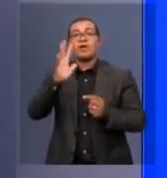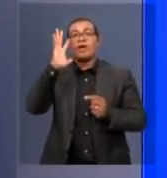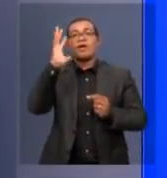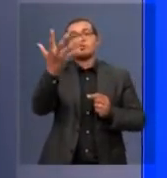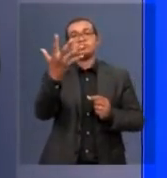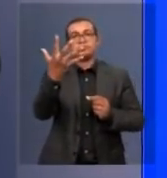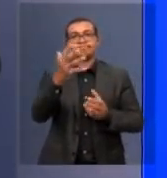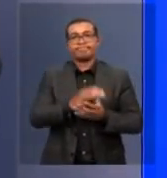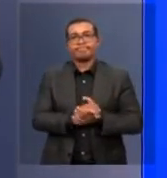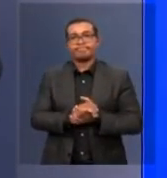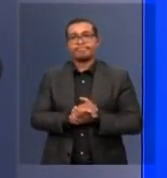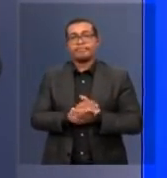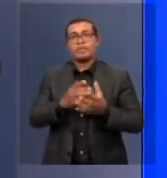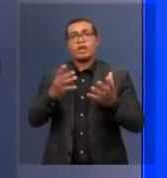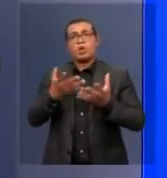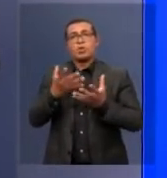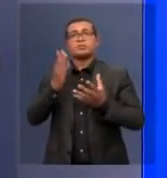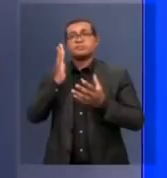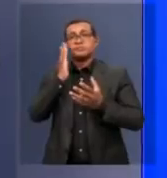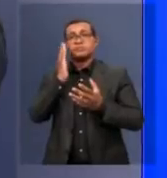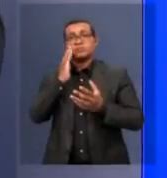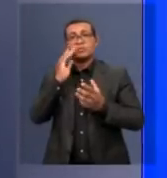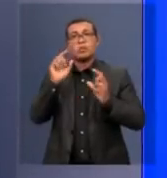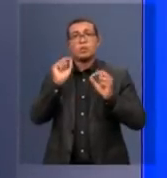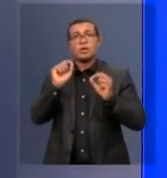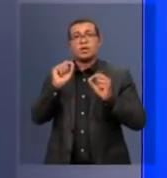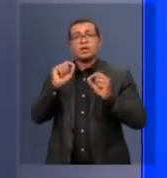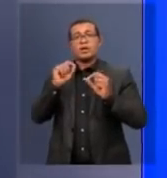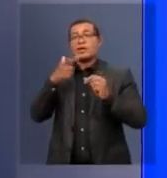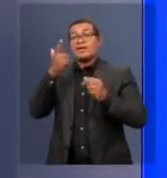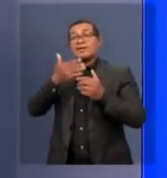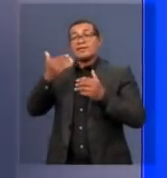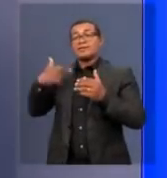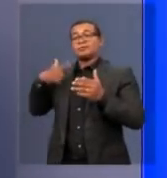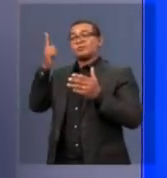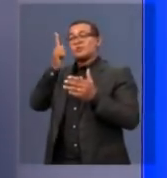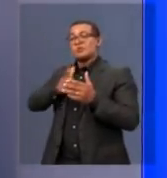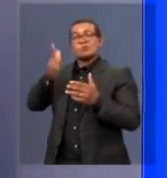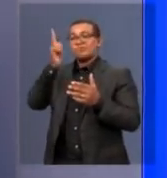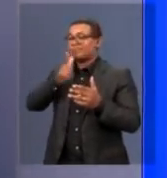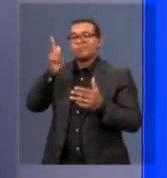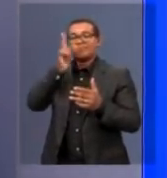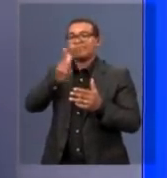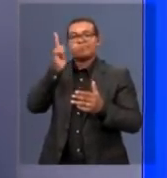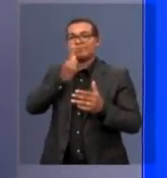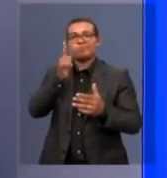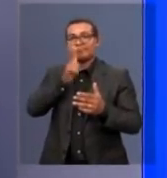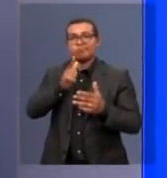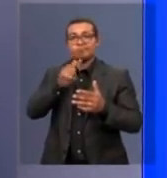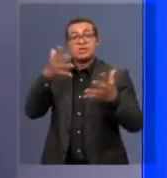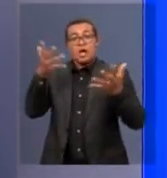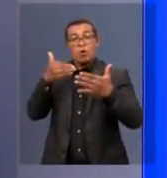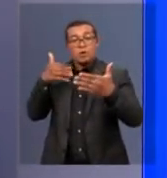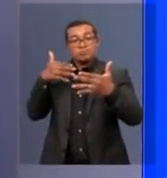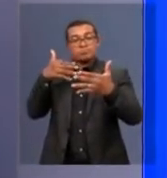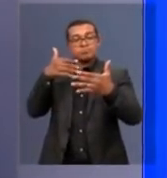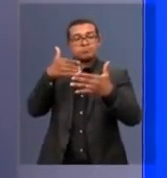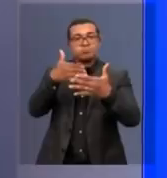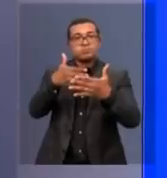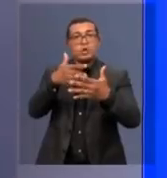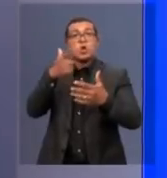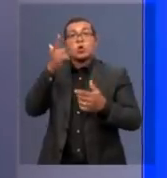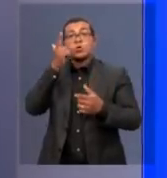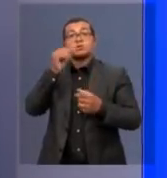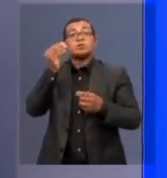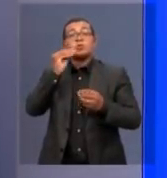polarizado como sempre é e não conseguiram construir essa via nos últimos dias estamos tentanto é trabalhando nacionalmente para